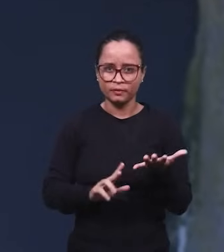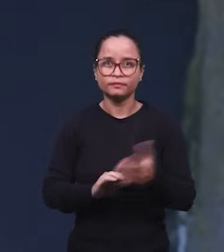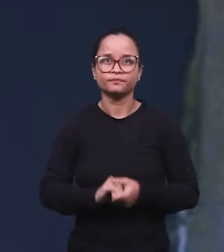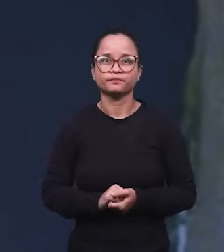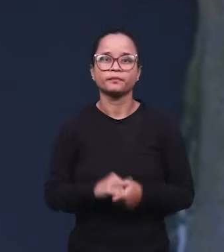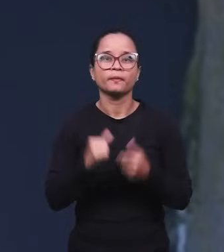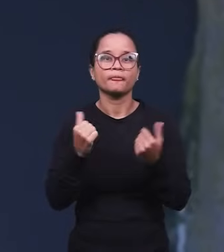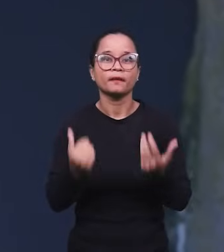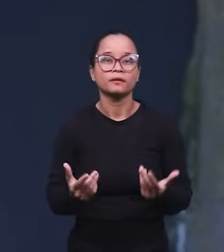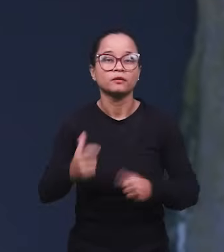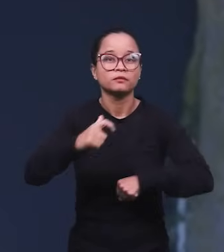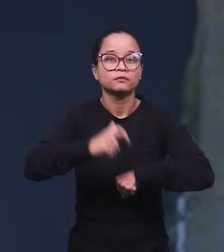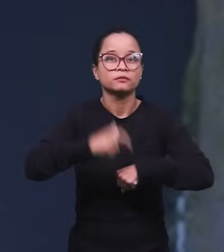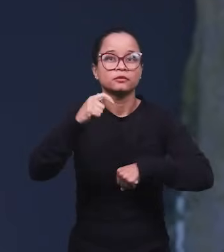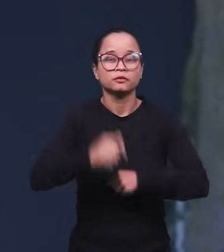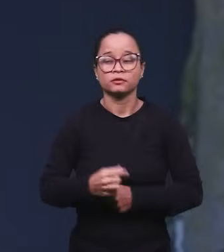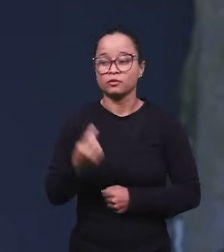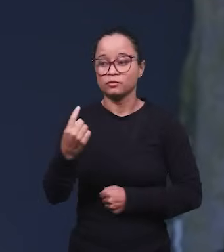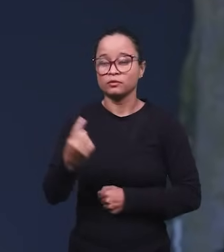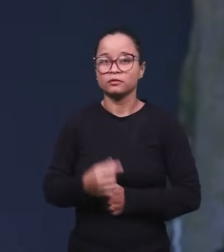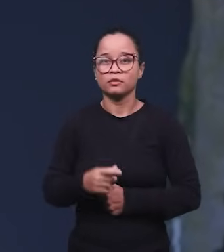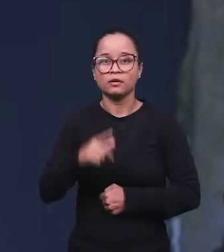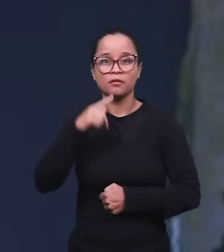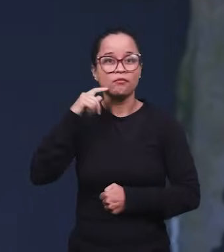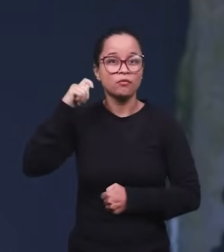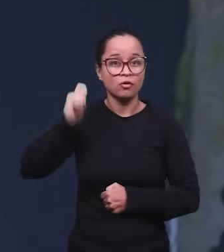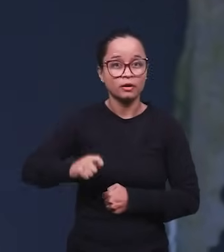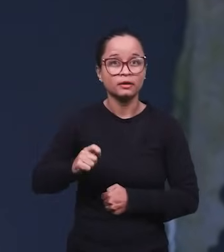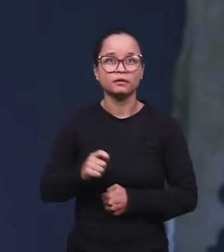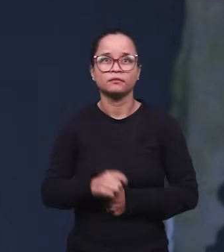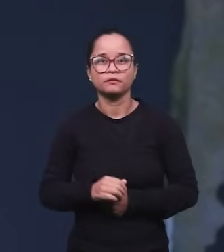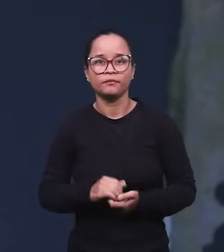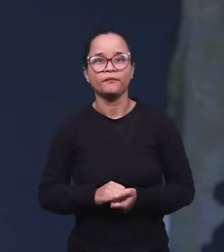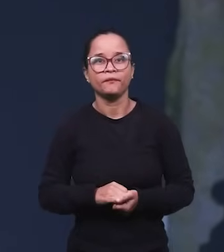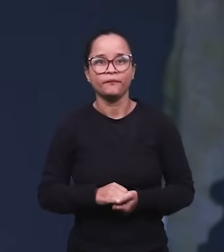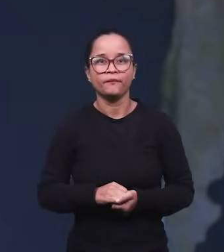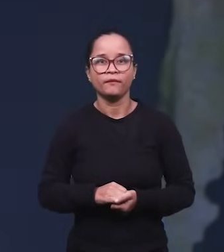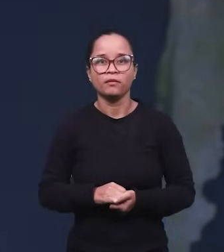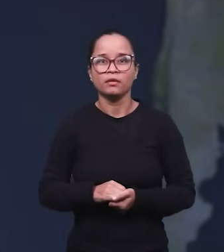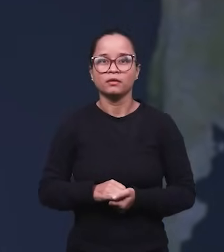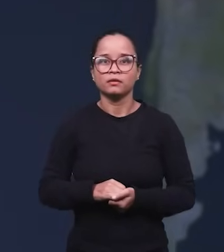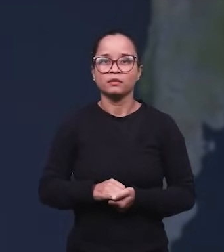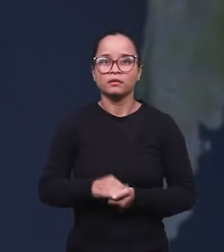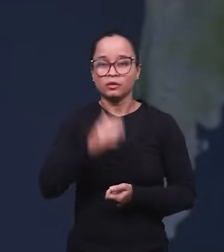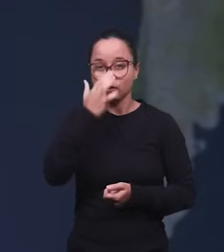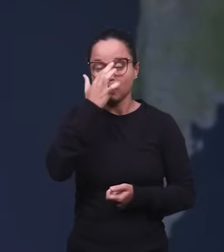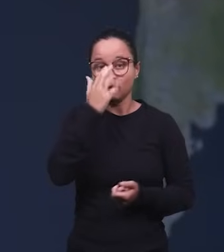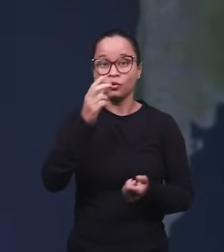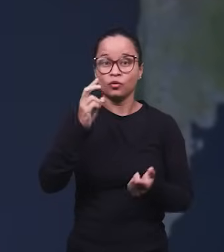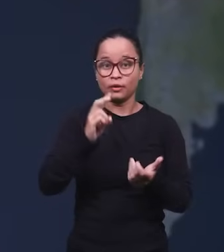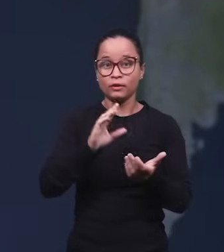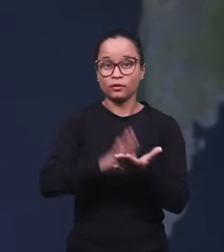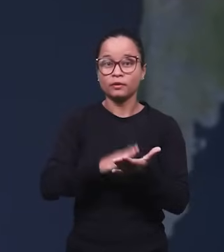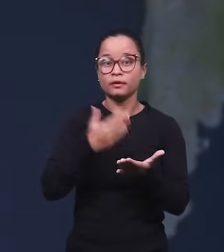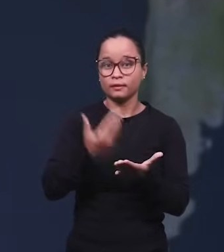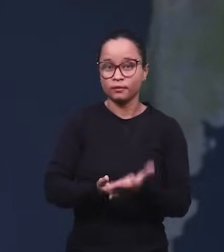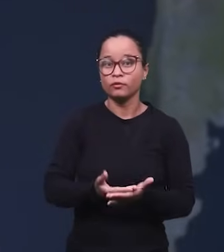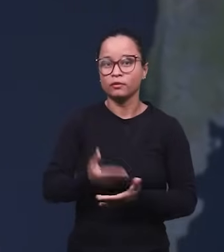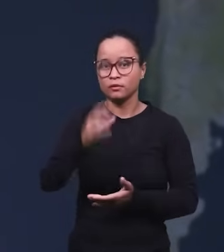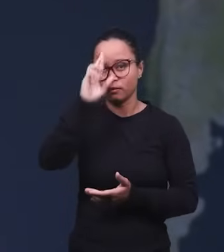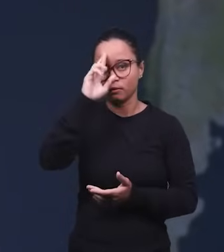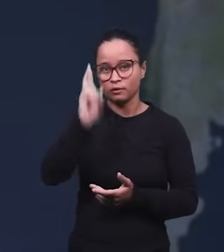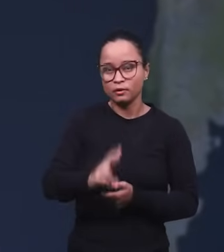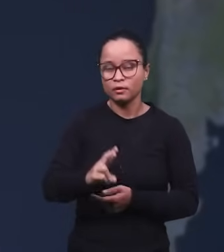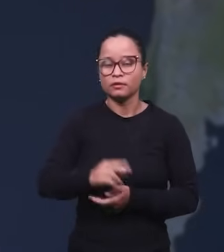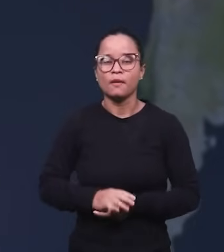certa altura, e teve um momento que um deles, que era ucraniano, e o tradutor de russo para